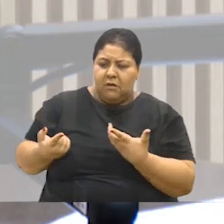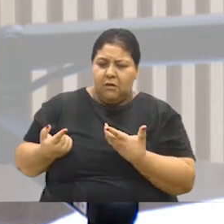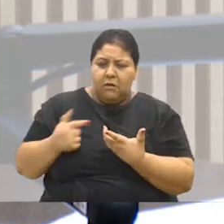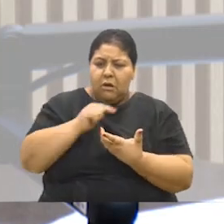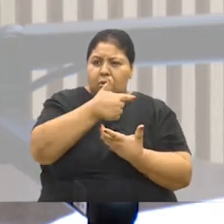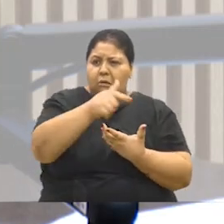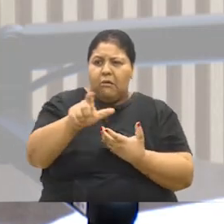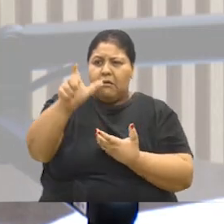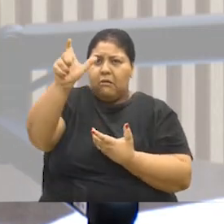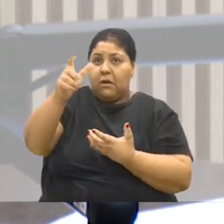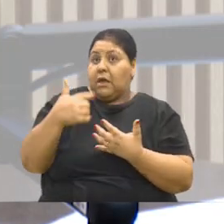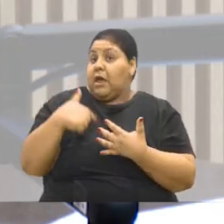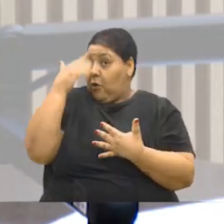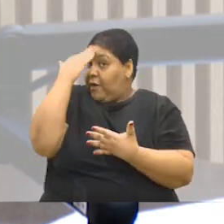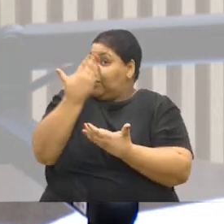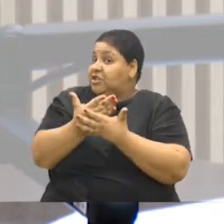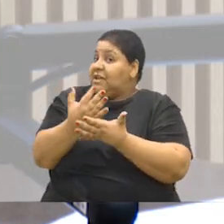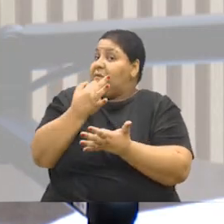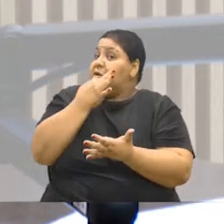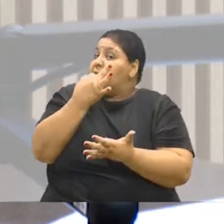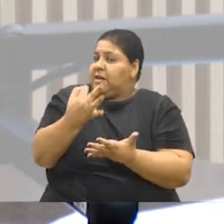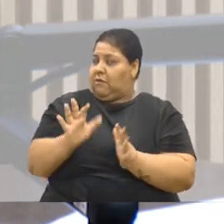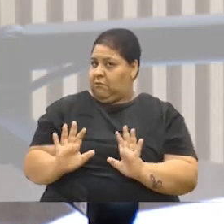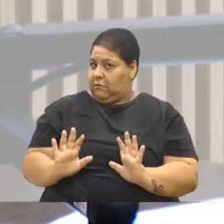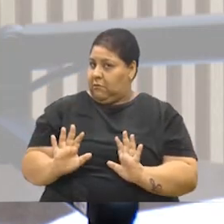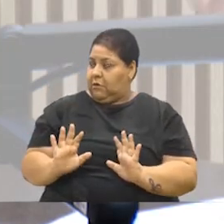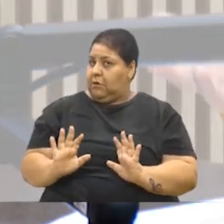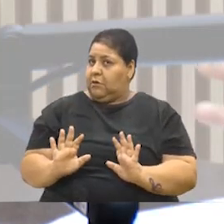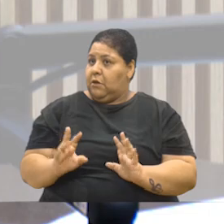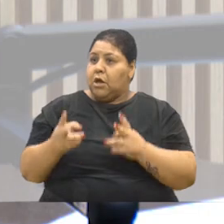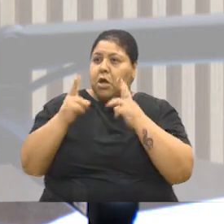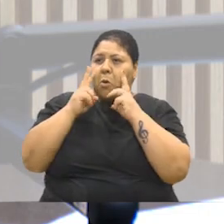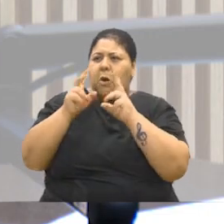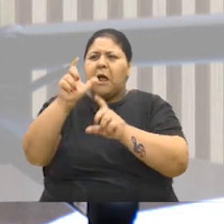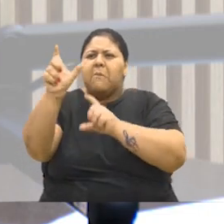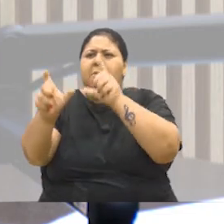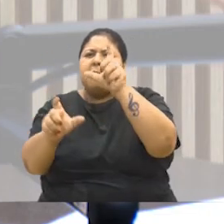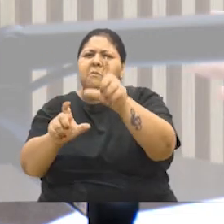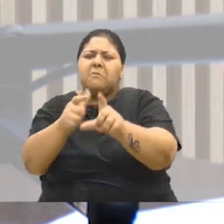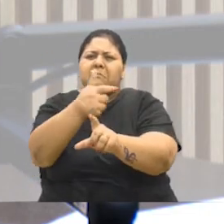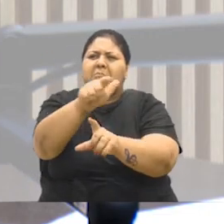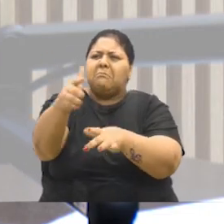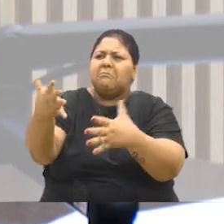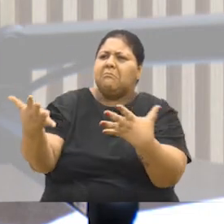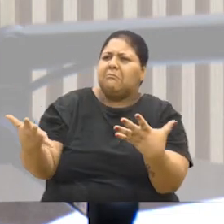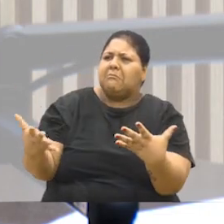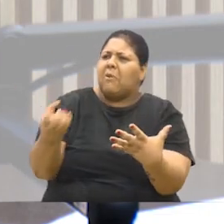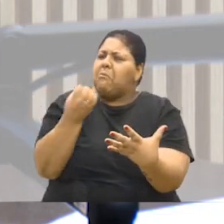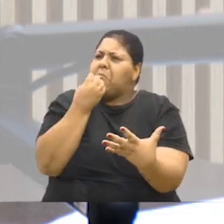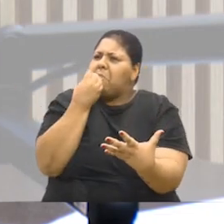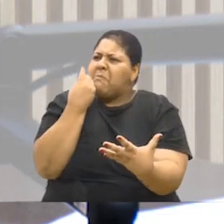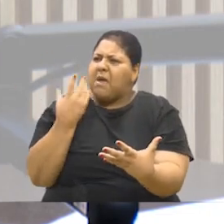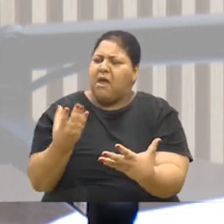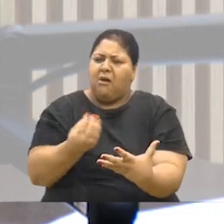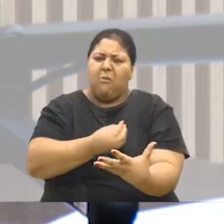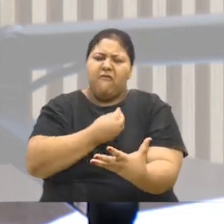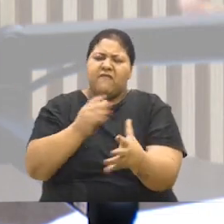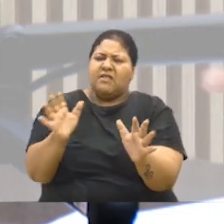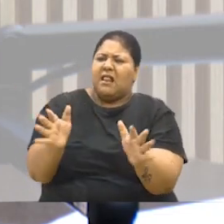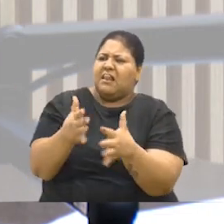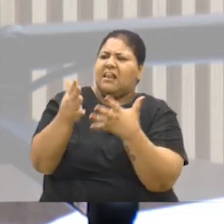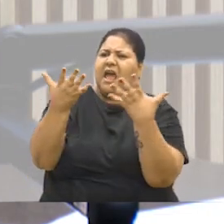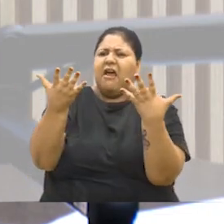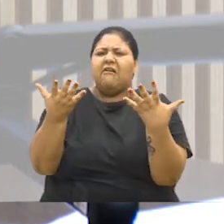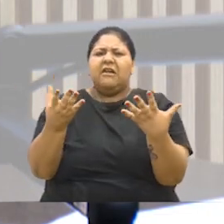No meu olhar, porque eu não sei o que o outro passa. E olhar, de repente, para o outro e ver que ele estava bem. Que, apesar do que ele passava, ele se